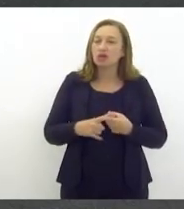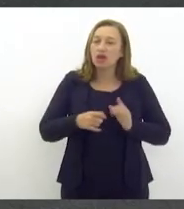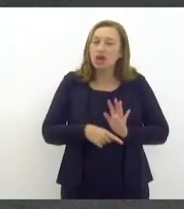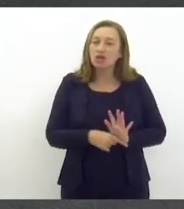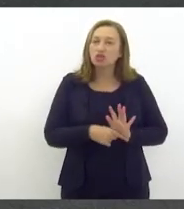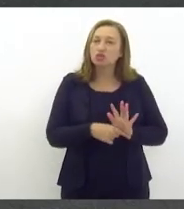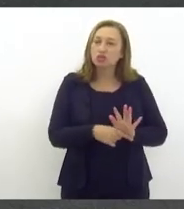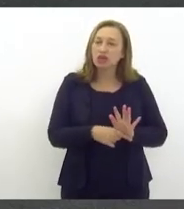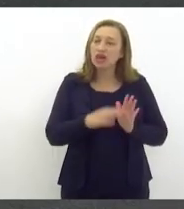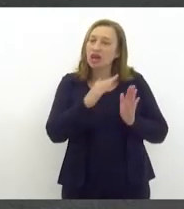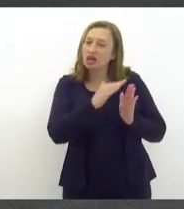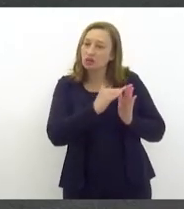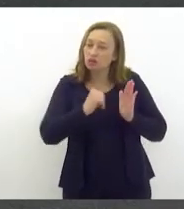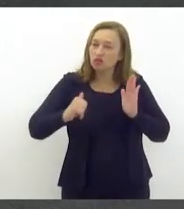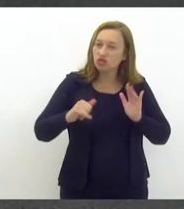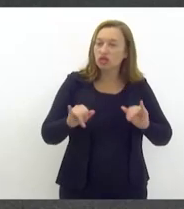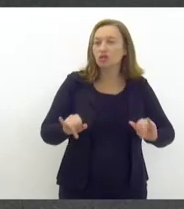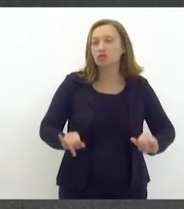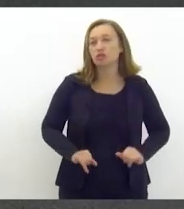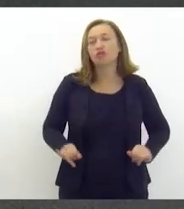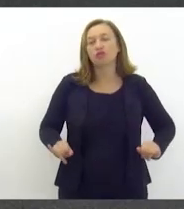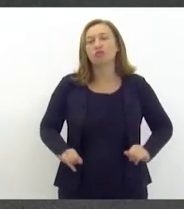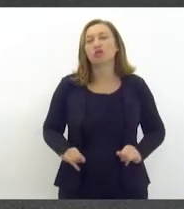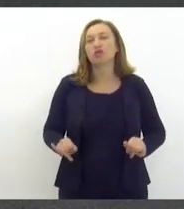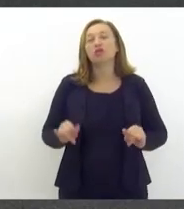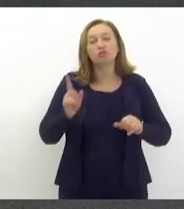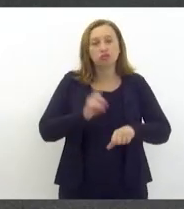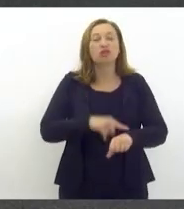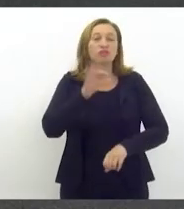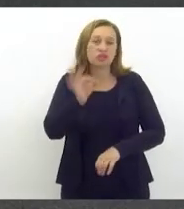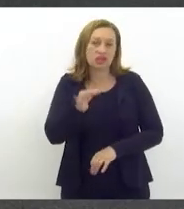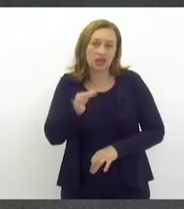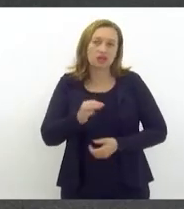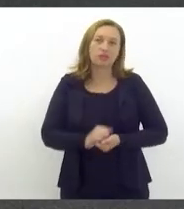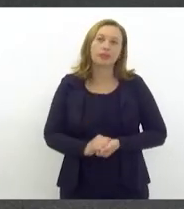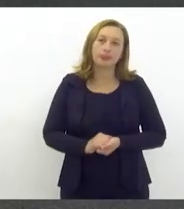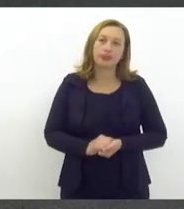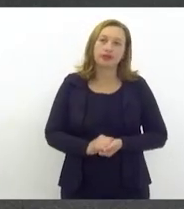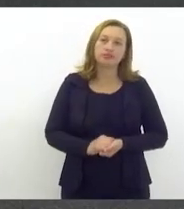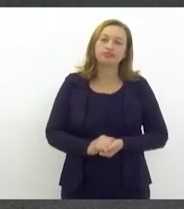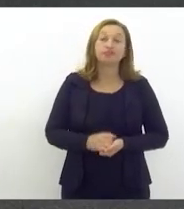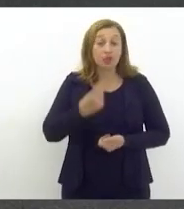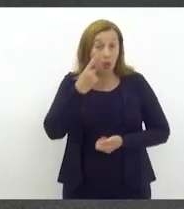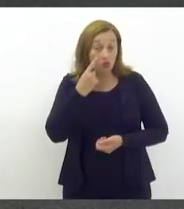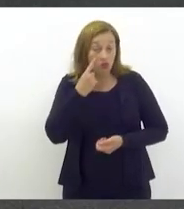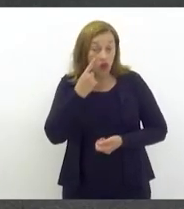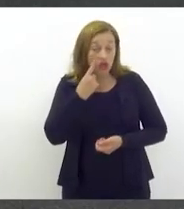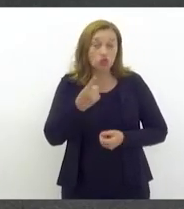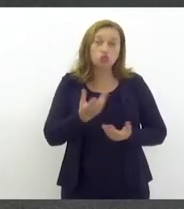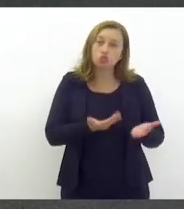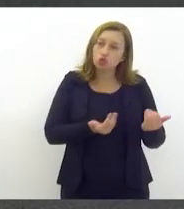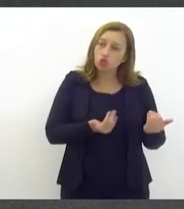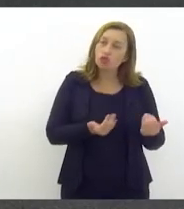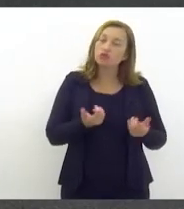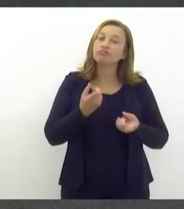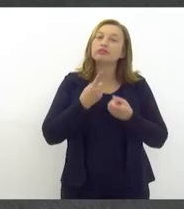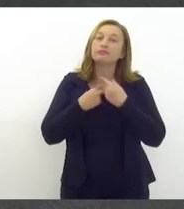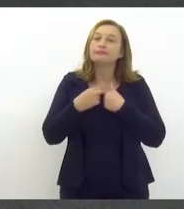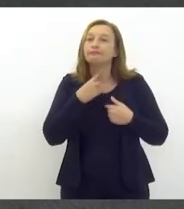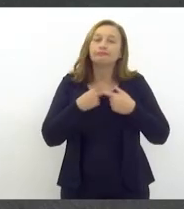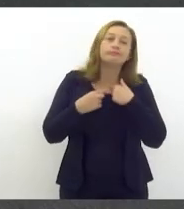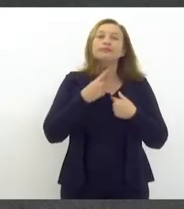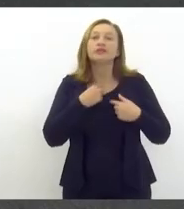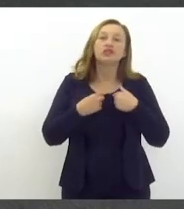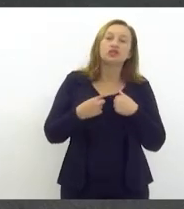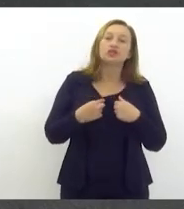muito grande, eu acho que vem assim, num tempo muito, muito certo, onde a gente está vendo uma juventude muito ansiosa, e